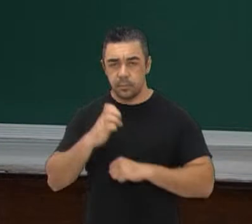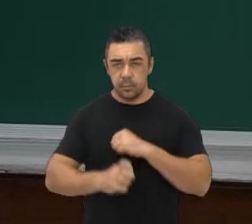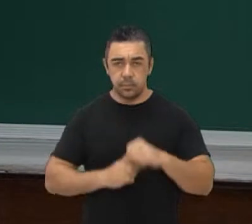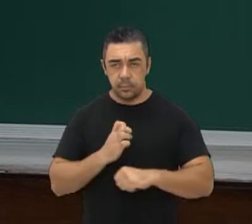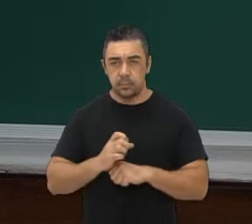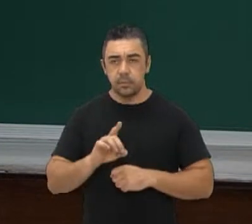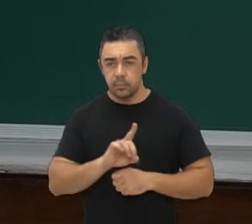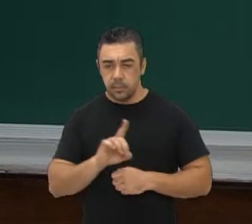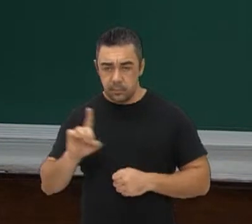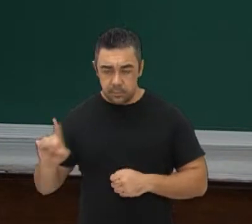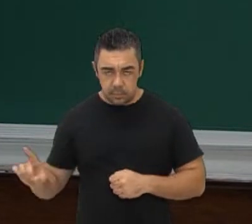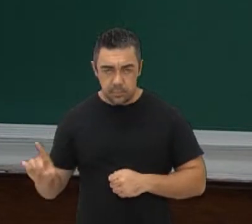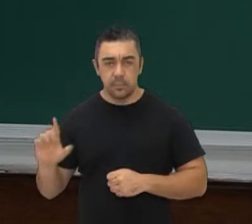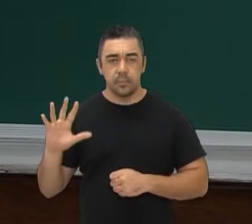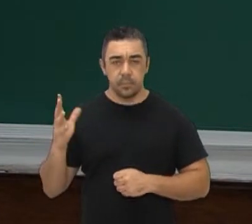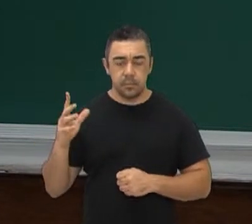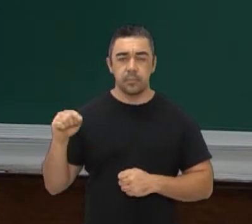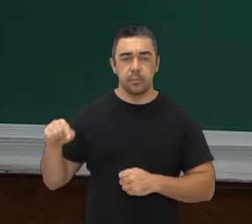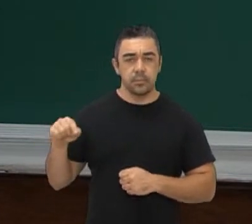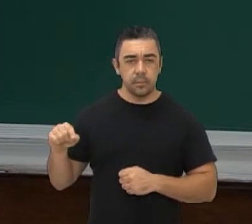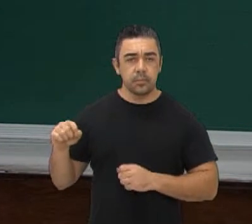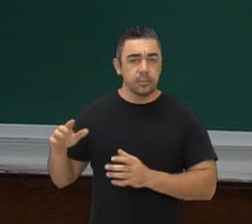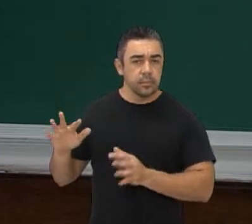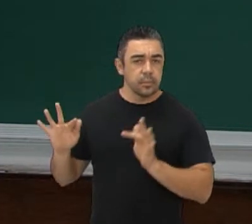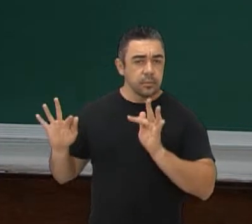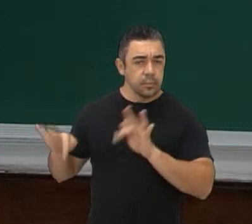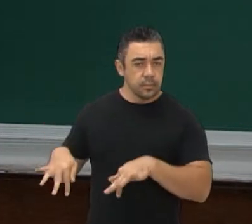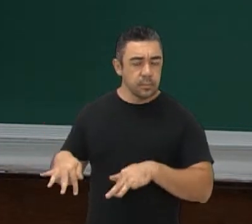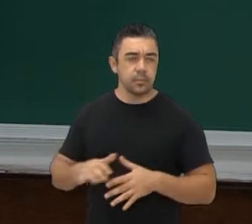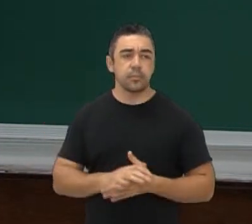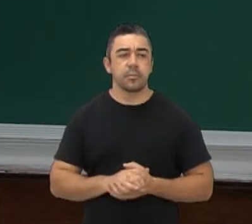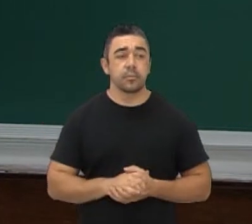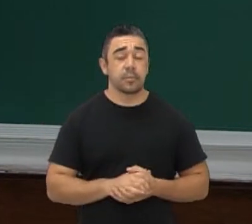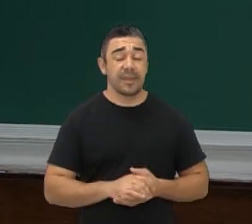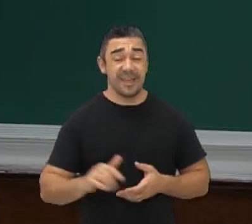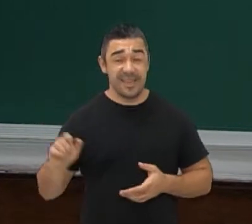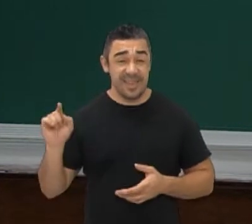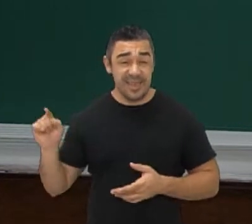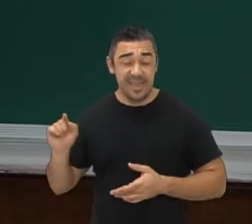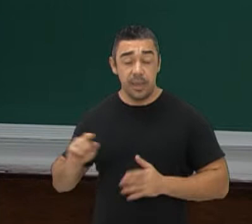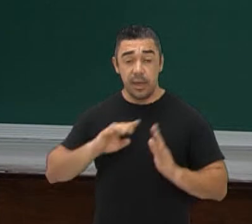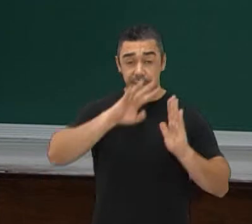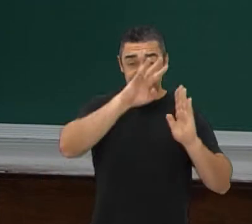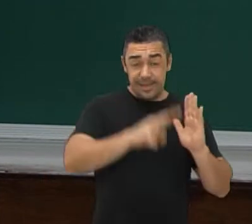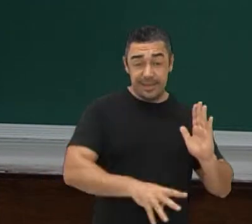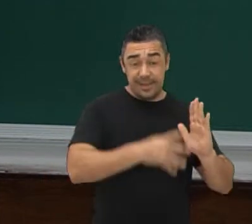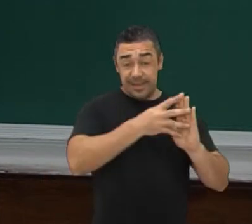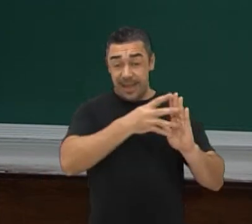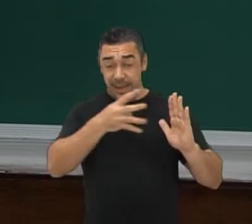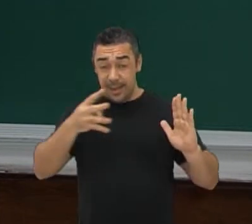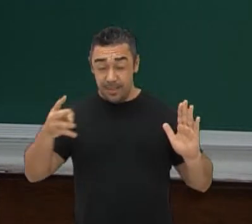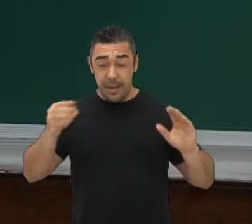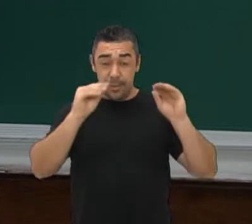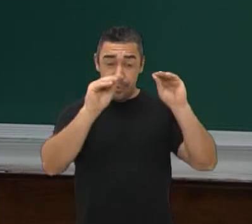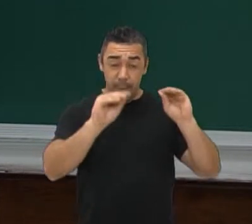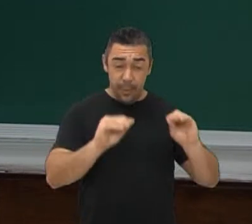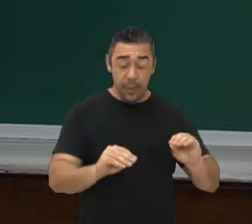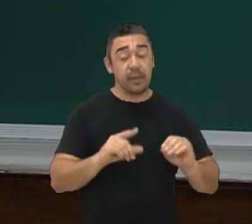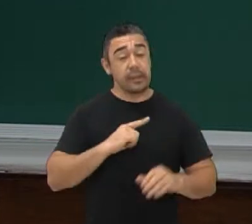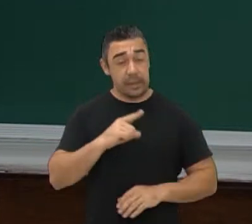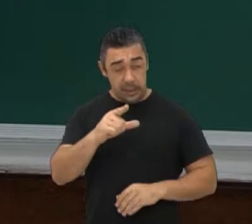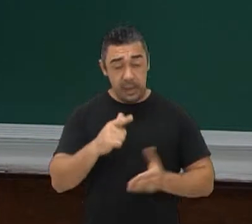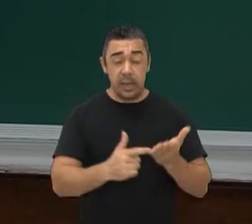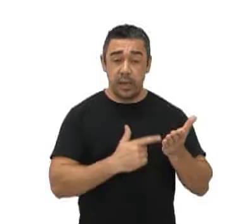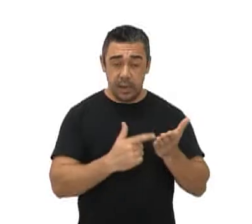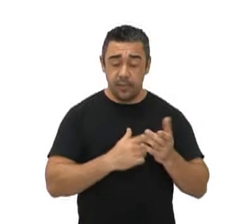lado direito, do lado dos produtos, certo? Isso aqui é tabelado, temos tabelas lá nos livros didáticos que